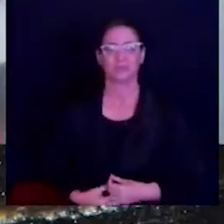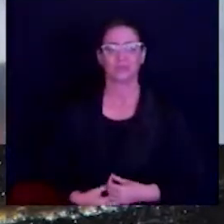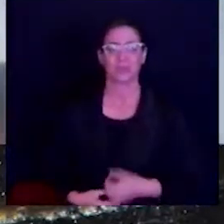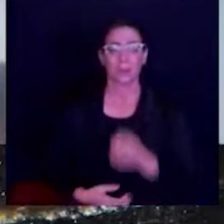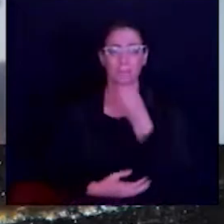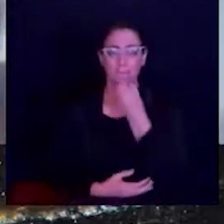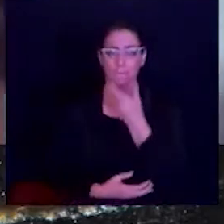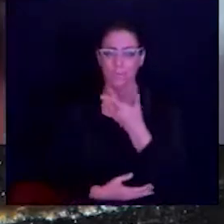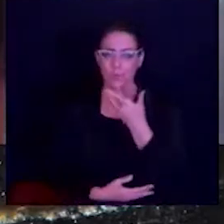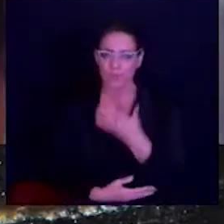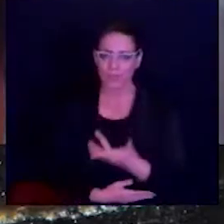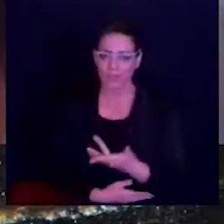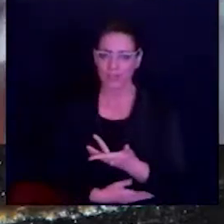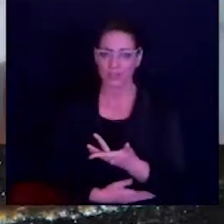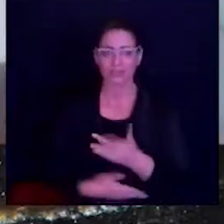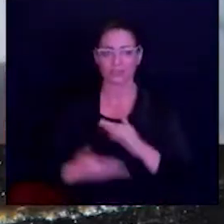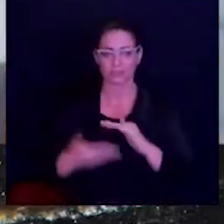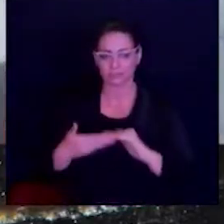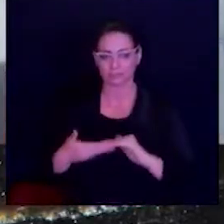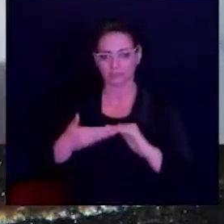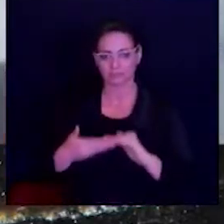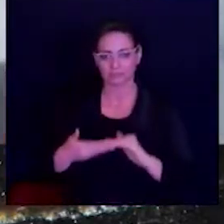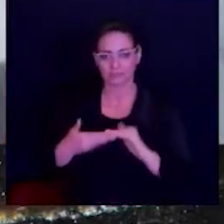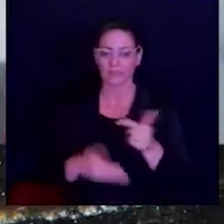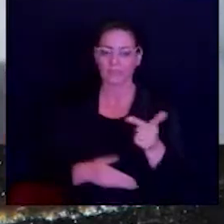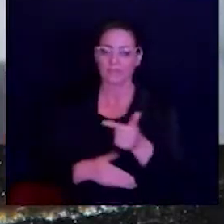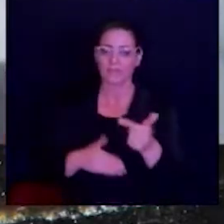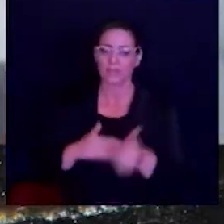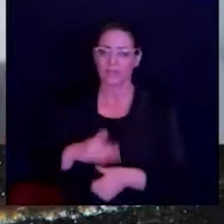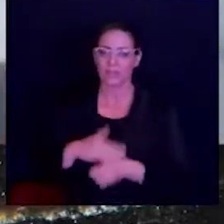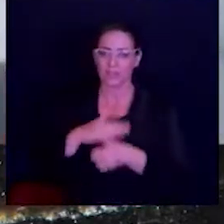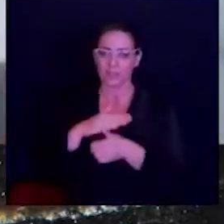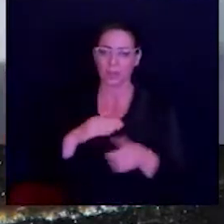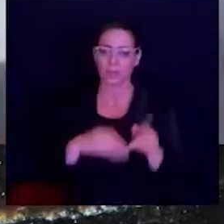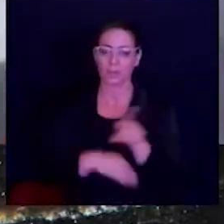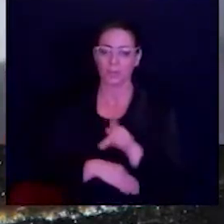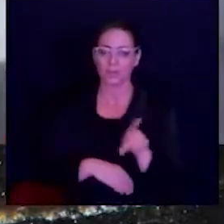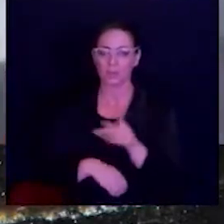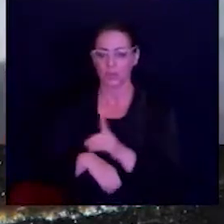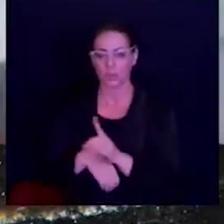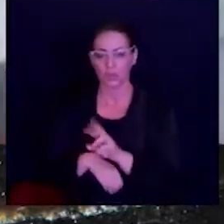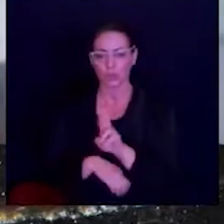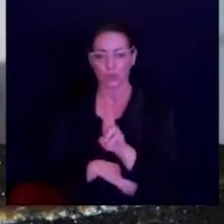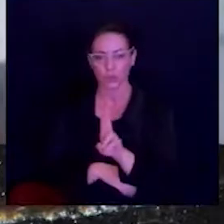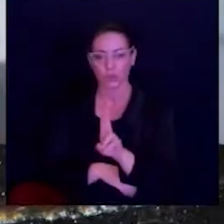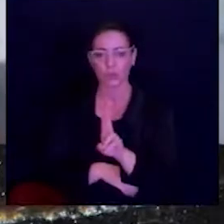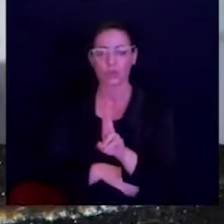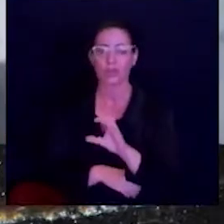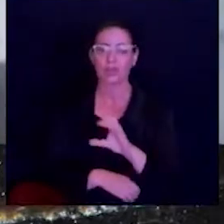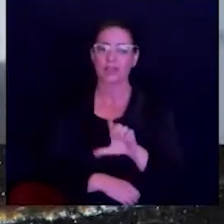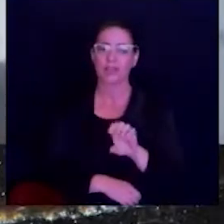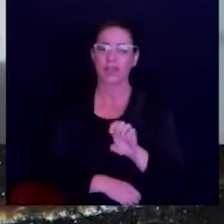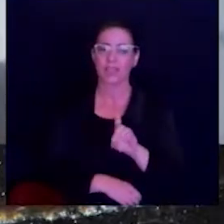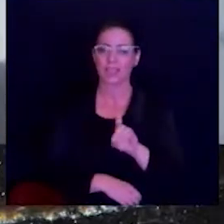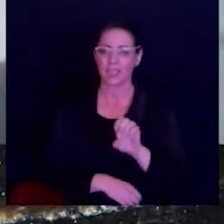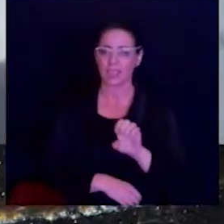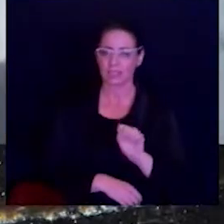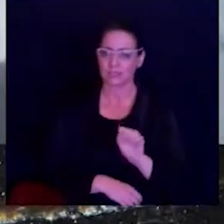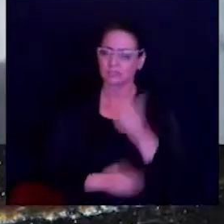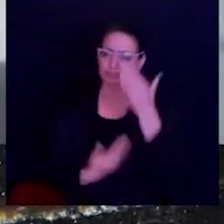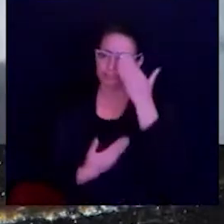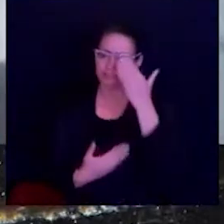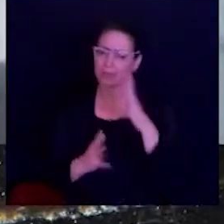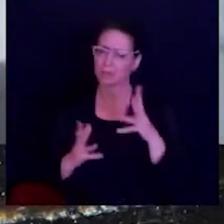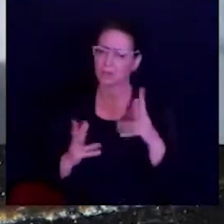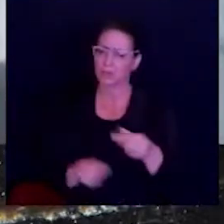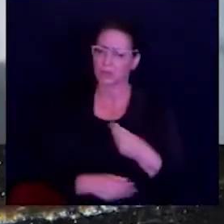Boa tarde. Salve o vice-reitor, professor doutor irmão Cléber Antônio Casagrande. Agradeço a presença de todos nessa colação de